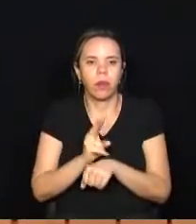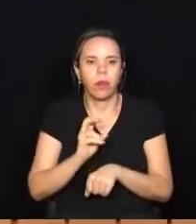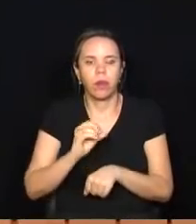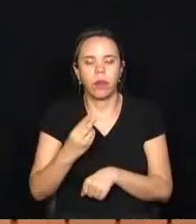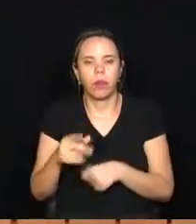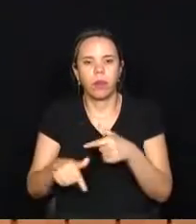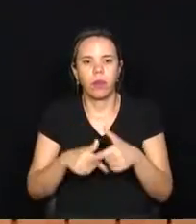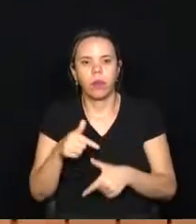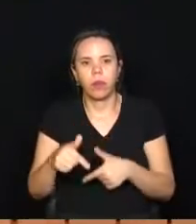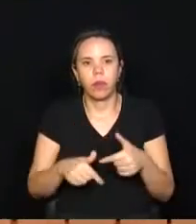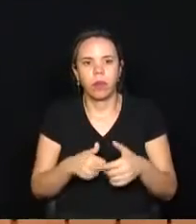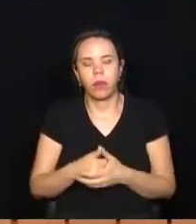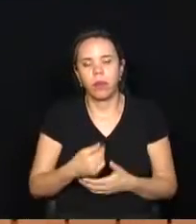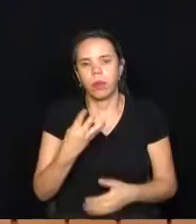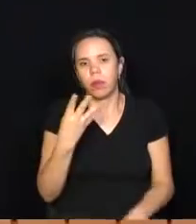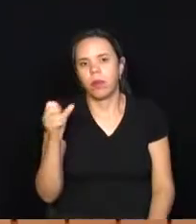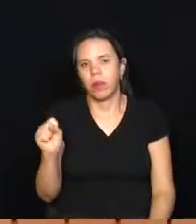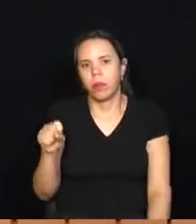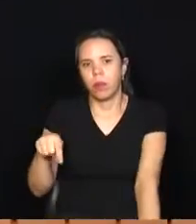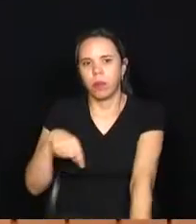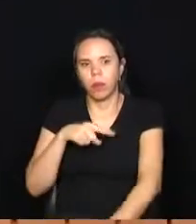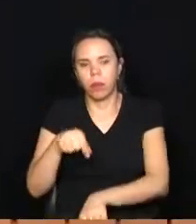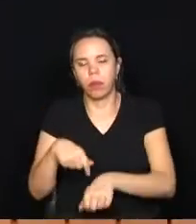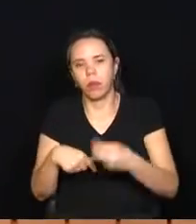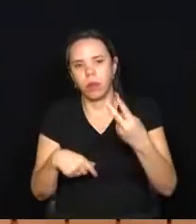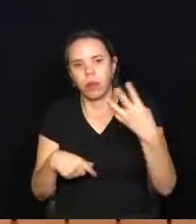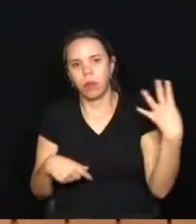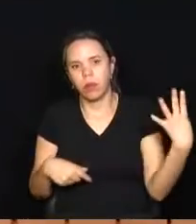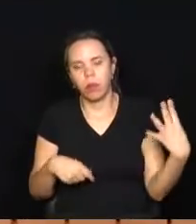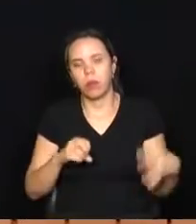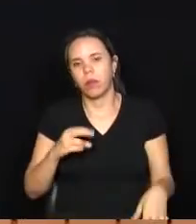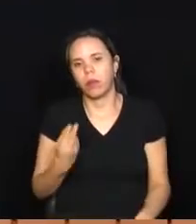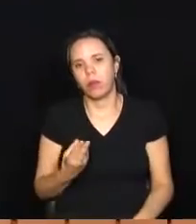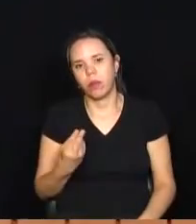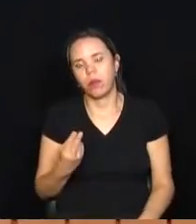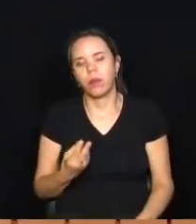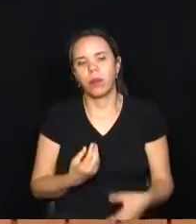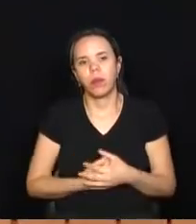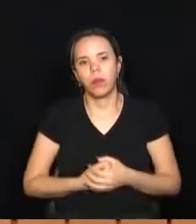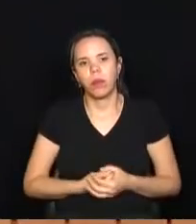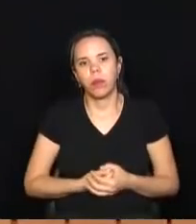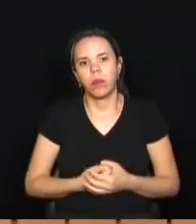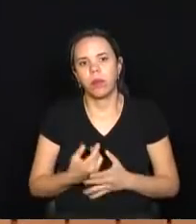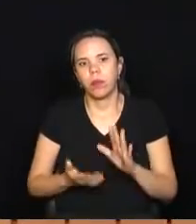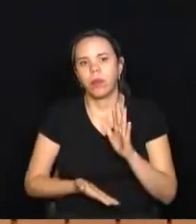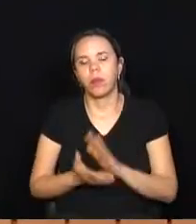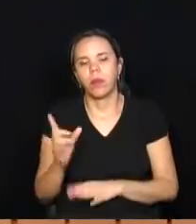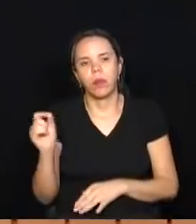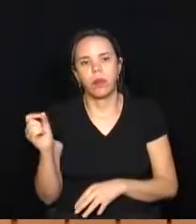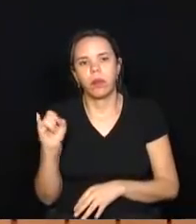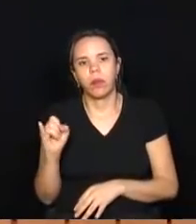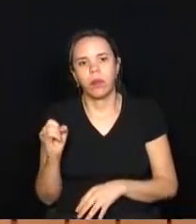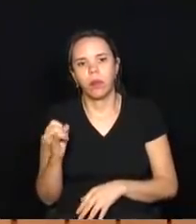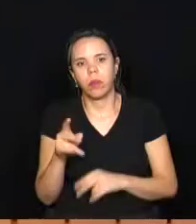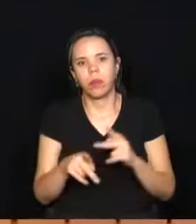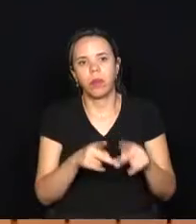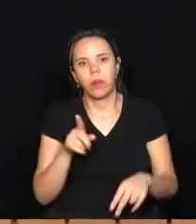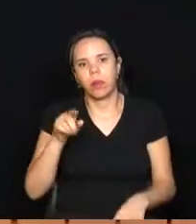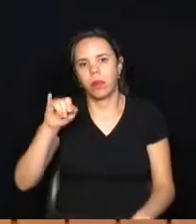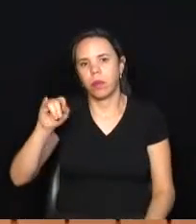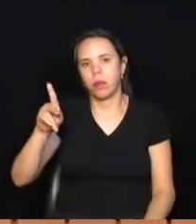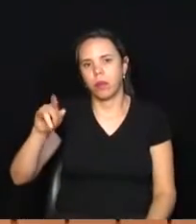trabalham 48 horas, 24, ou acabam indo embora se uma outra